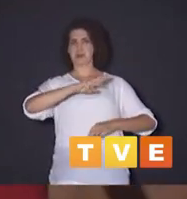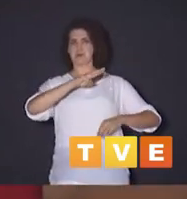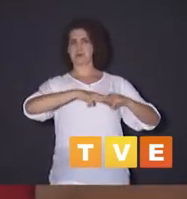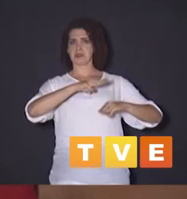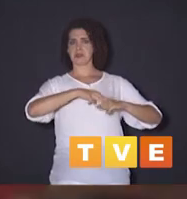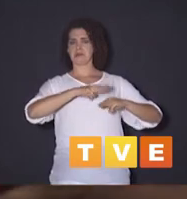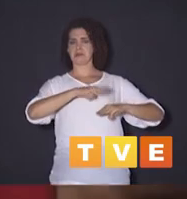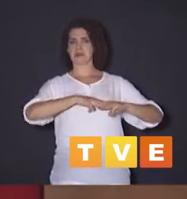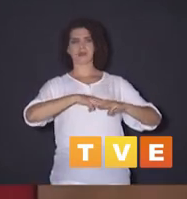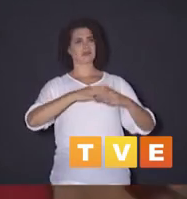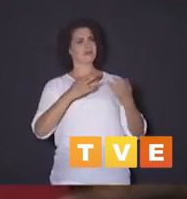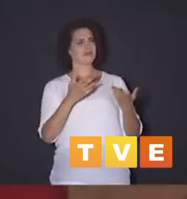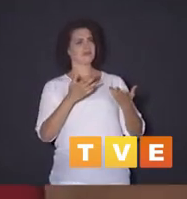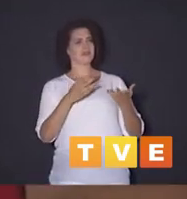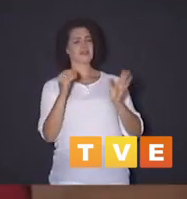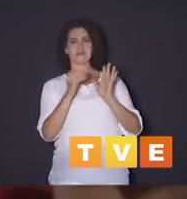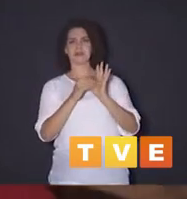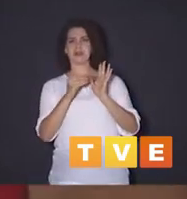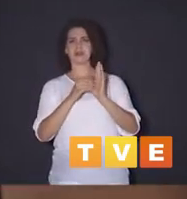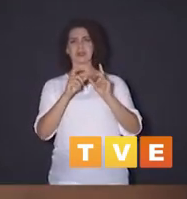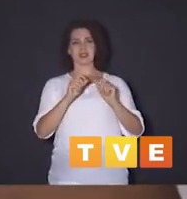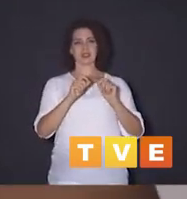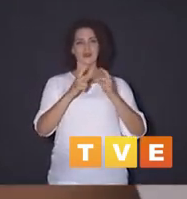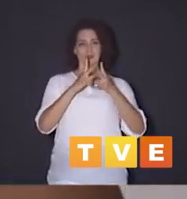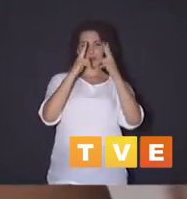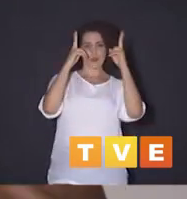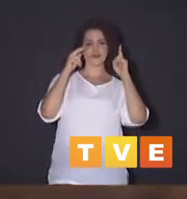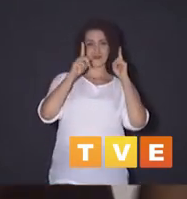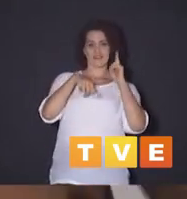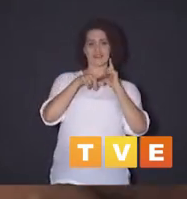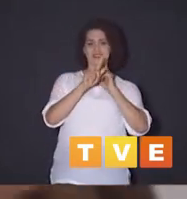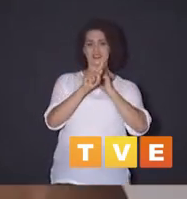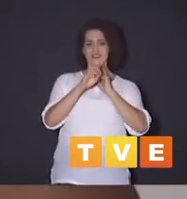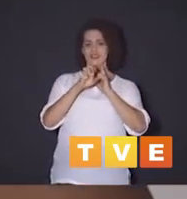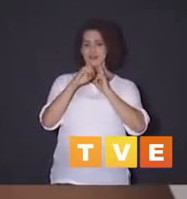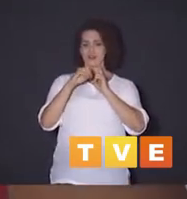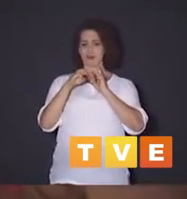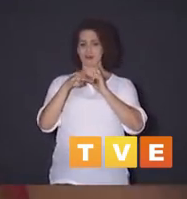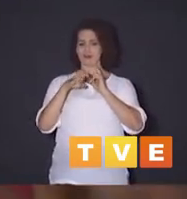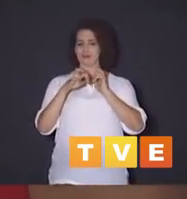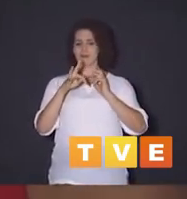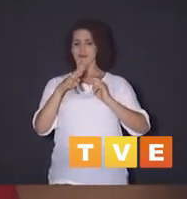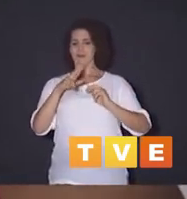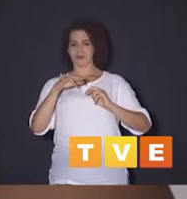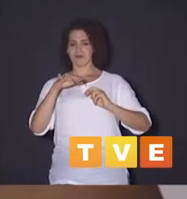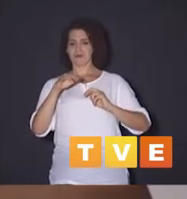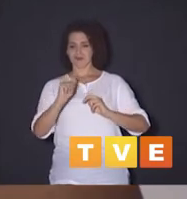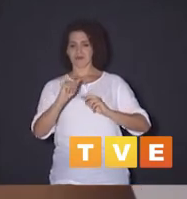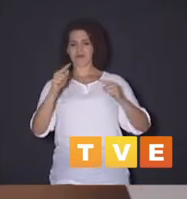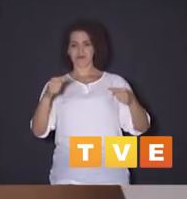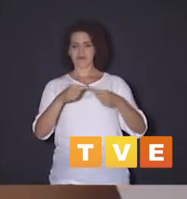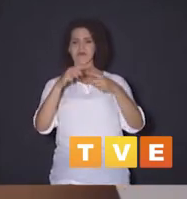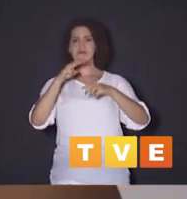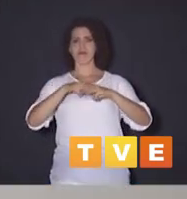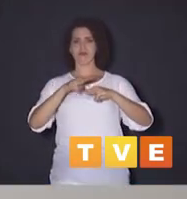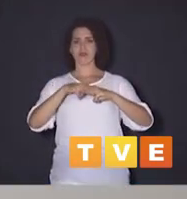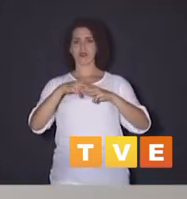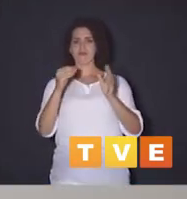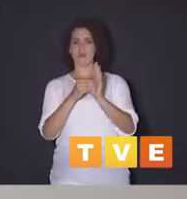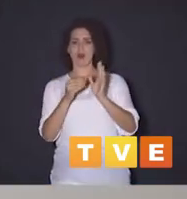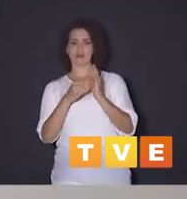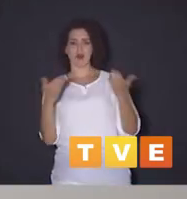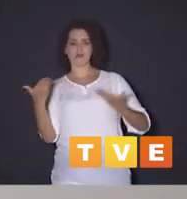é bom falta o encontro entre a geometria que eles estão fazendo e a escola né que a escola não pode ser um lugar de sabotagem